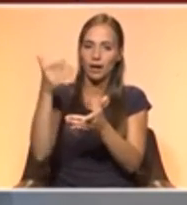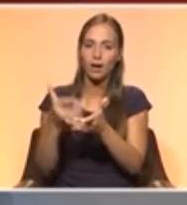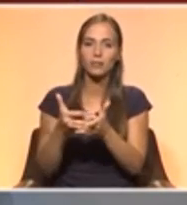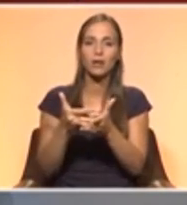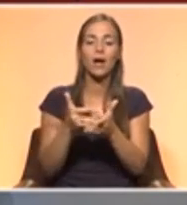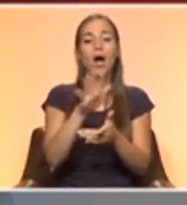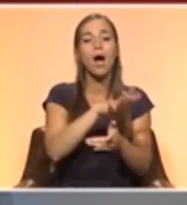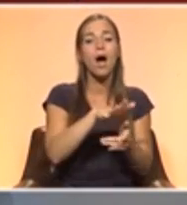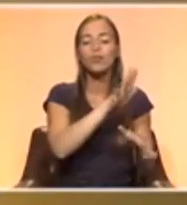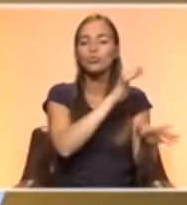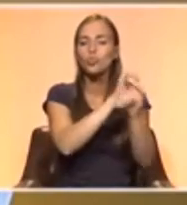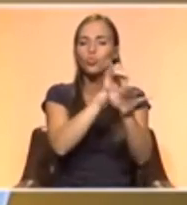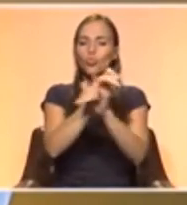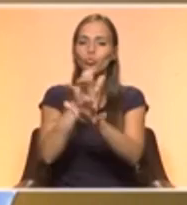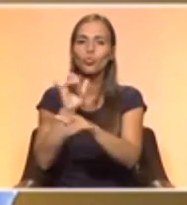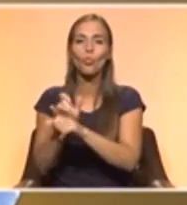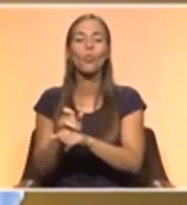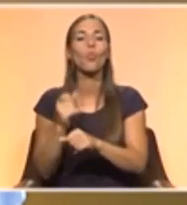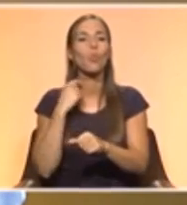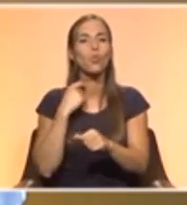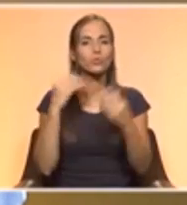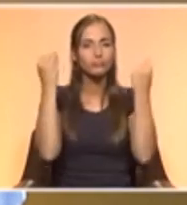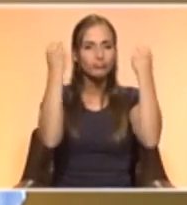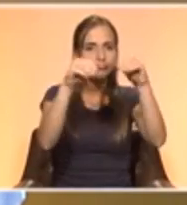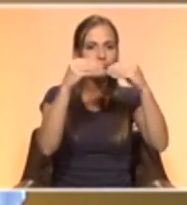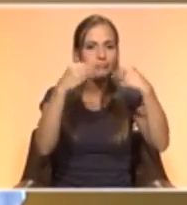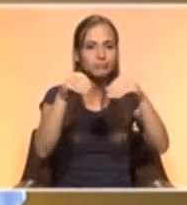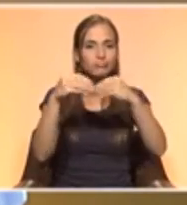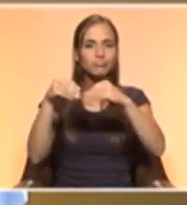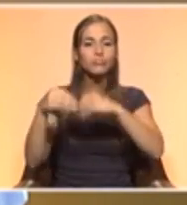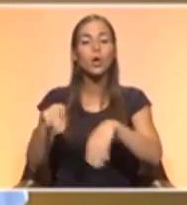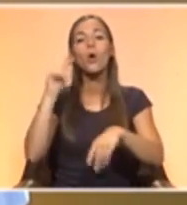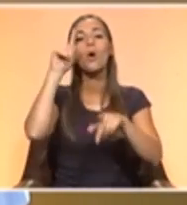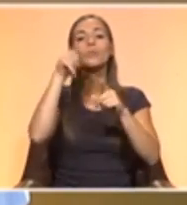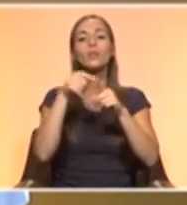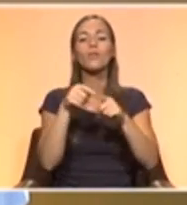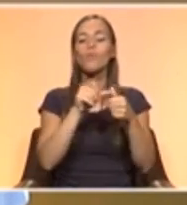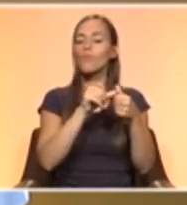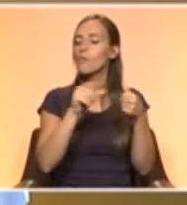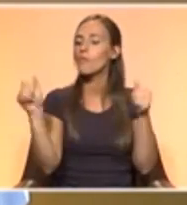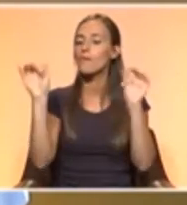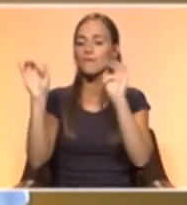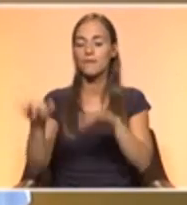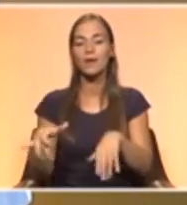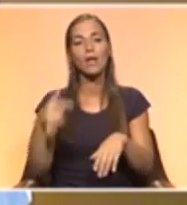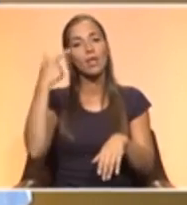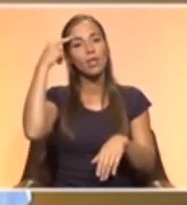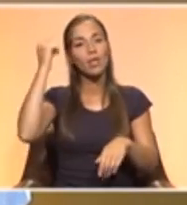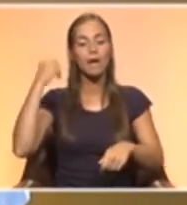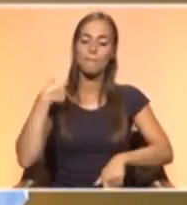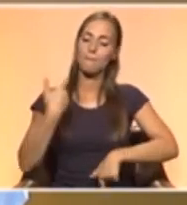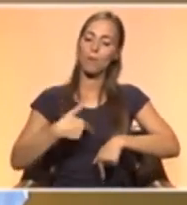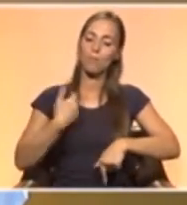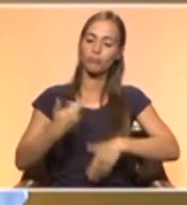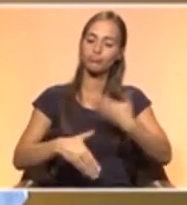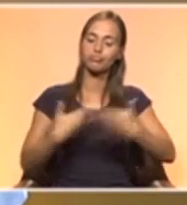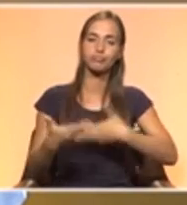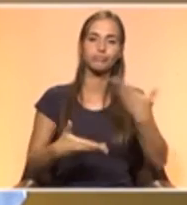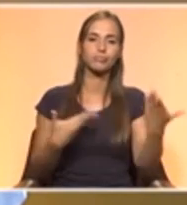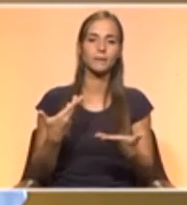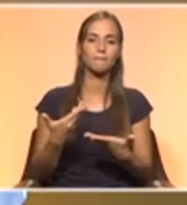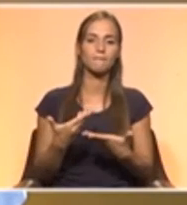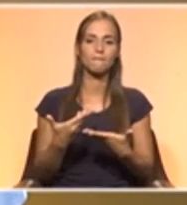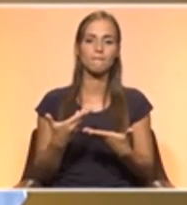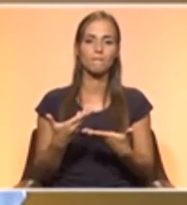digitais que deve criar este curso orienta nesse sentido a ideia é que no final do curso consiga lançar a sua ideia o seu negócio sim ou com investimentos muito